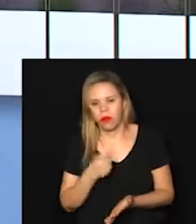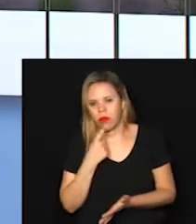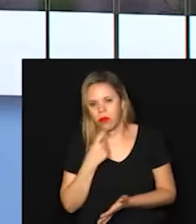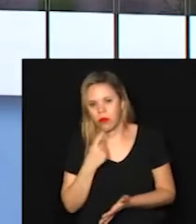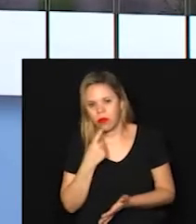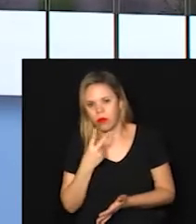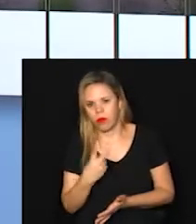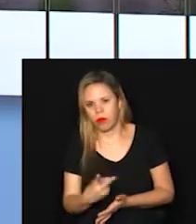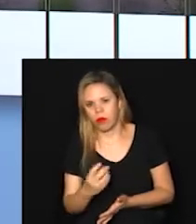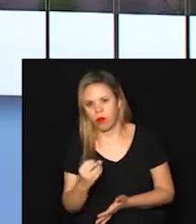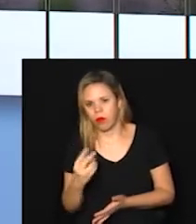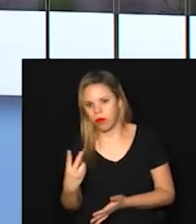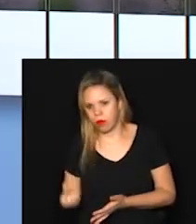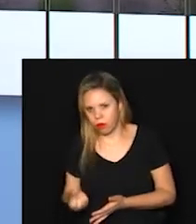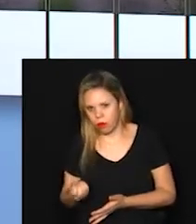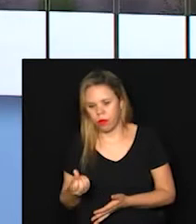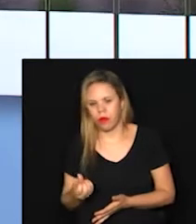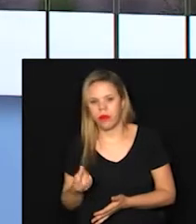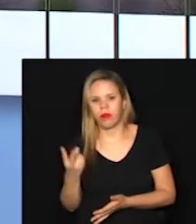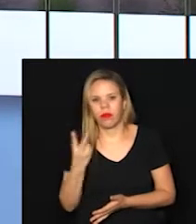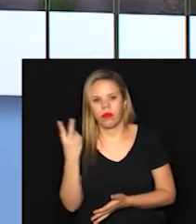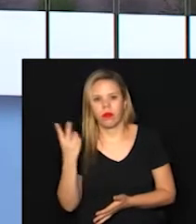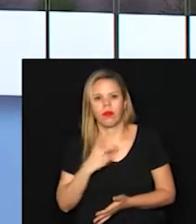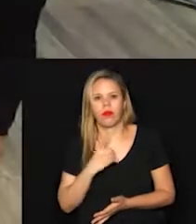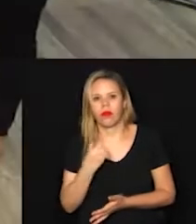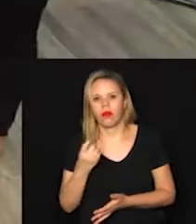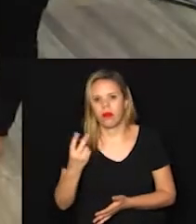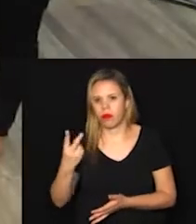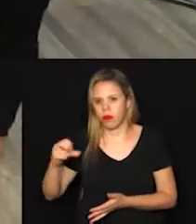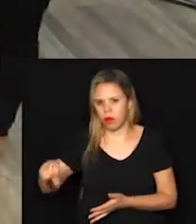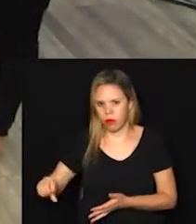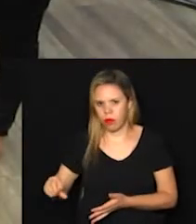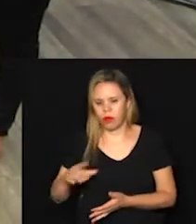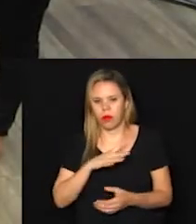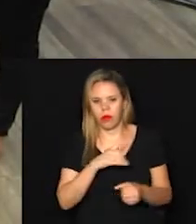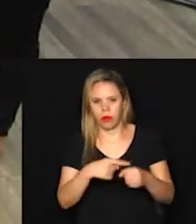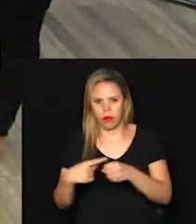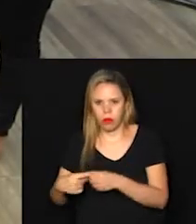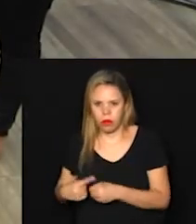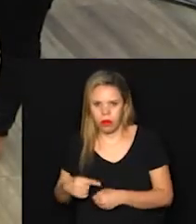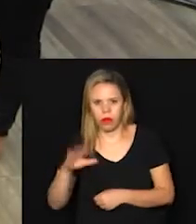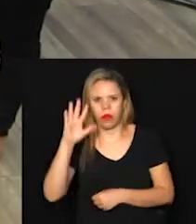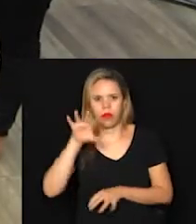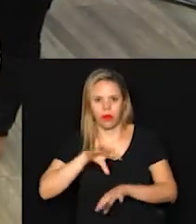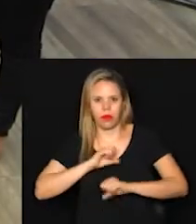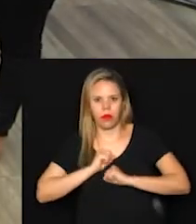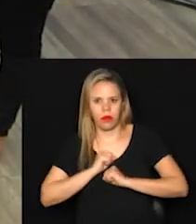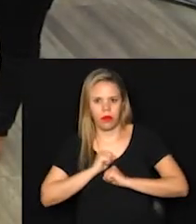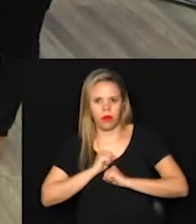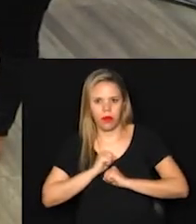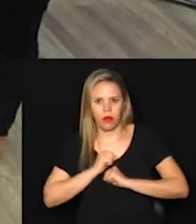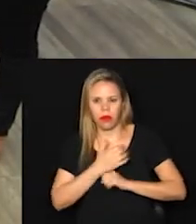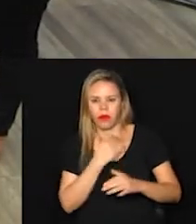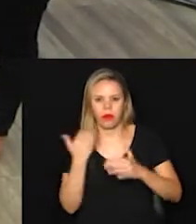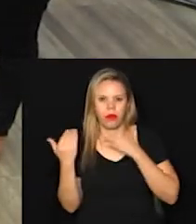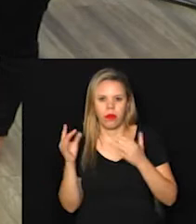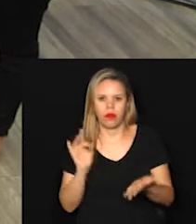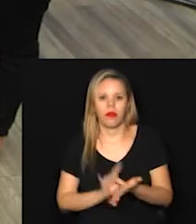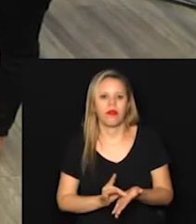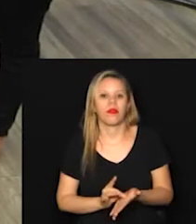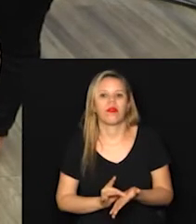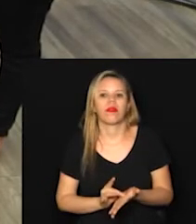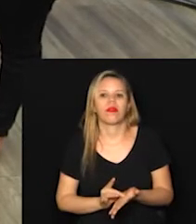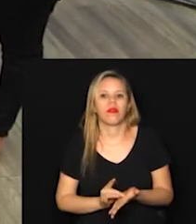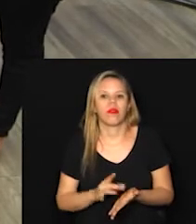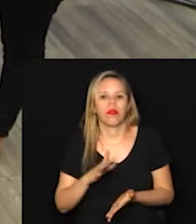com 206, Valinhos com 129. Então, essas são as cidades que mais têm casos, mortes confirmadas